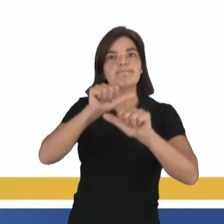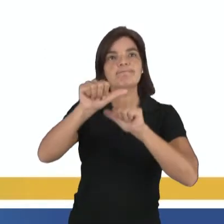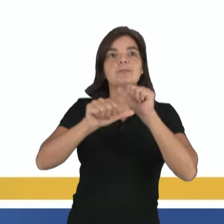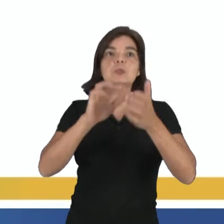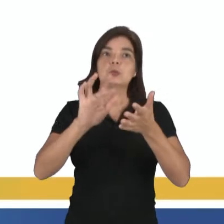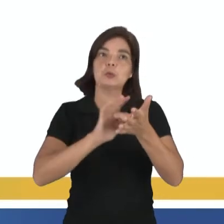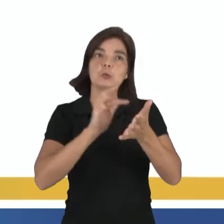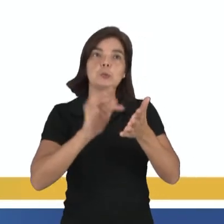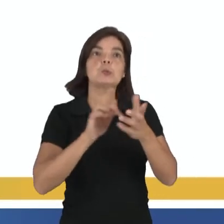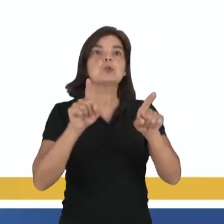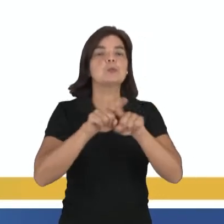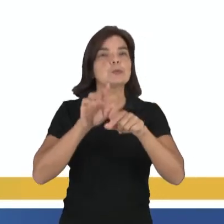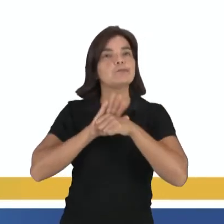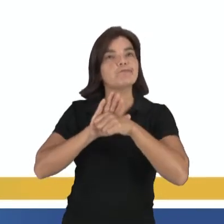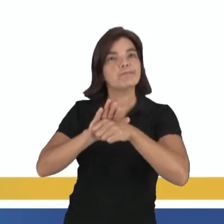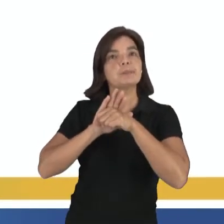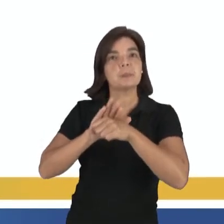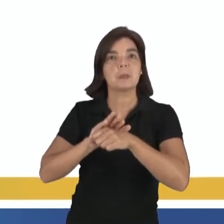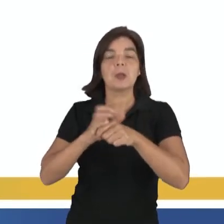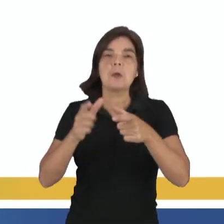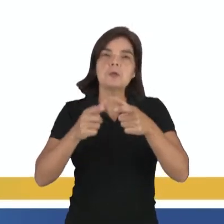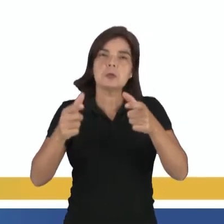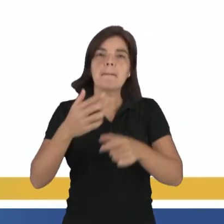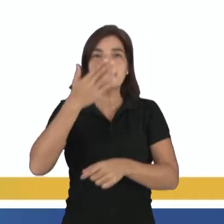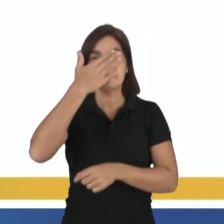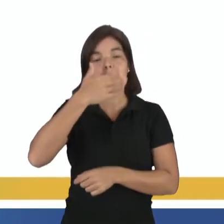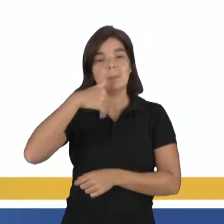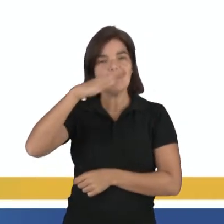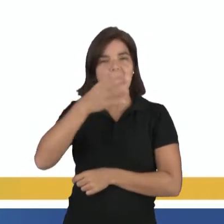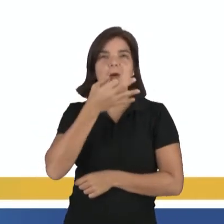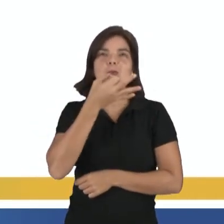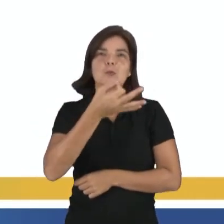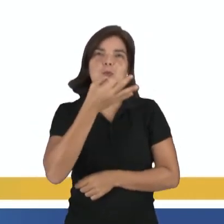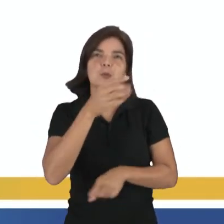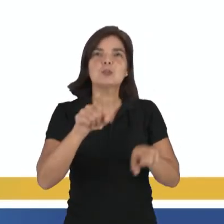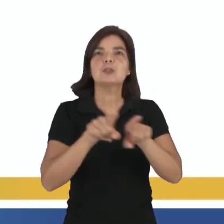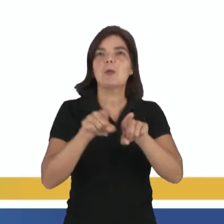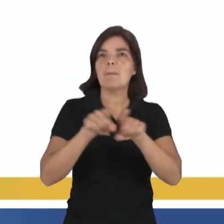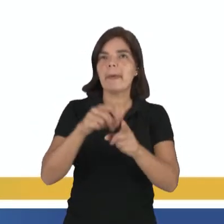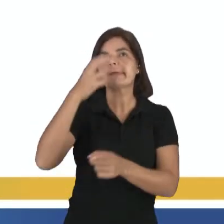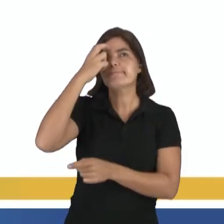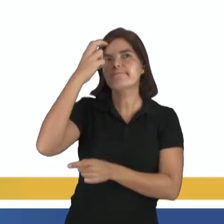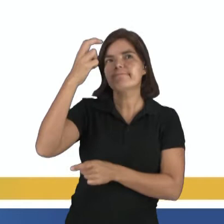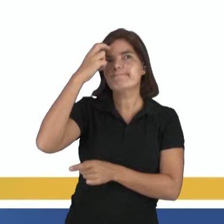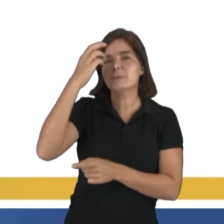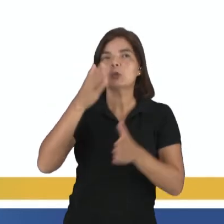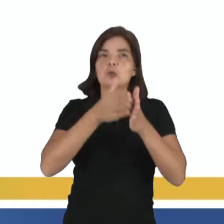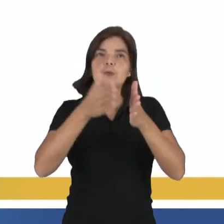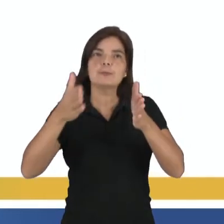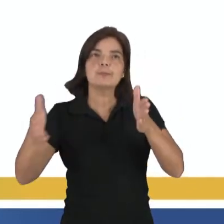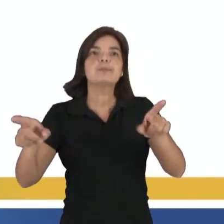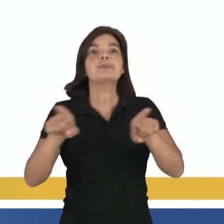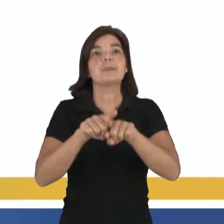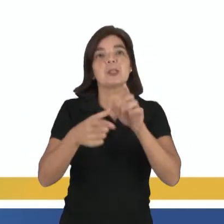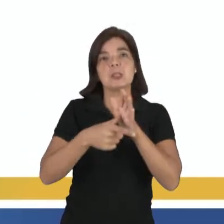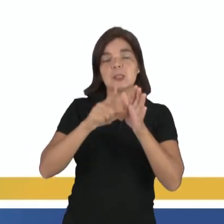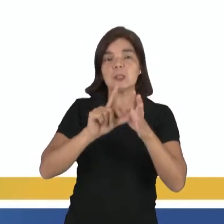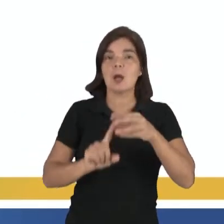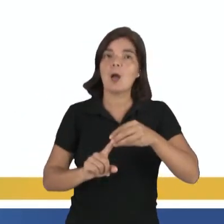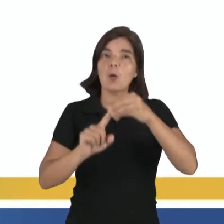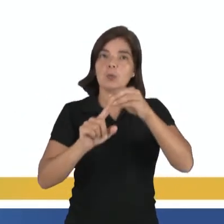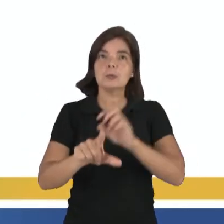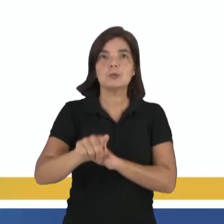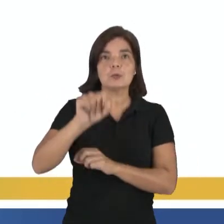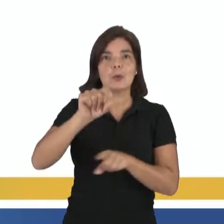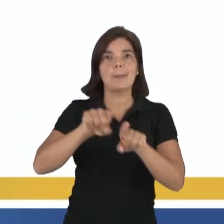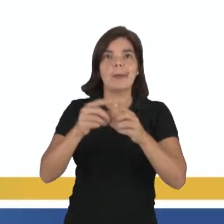transformados em digitais, corroborando para um cenário de mais autonomia, produtividade e inteligência na gestão de processos. Se antes